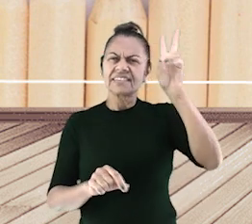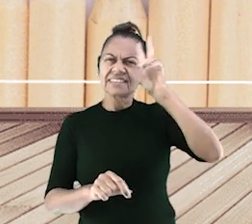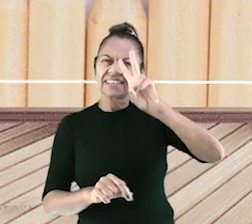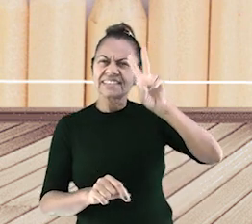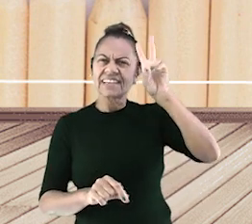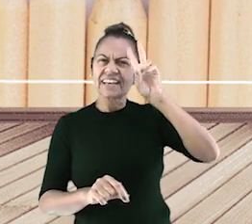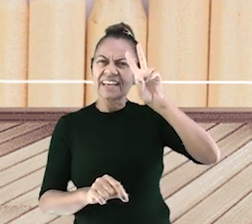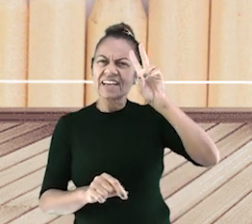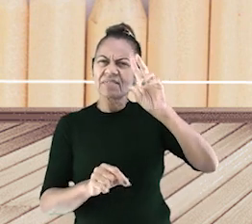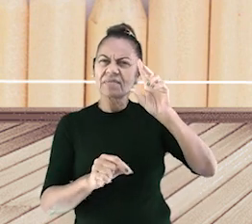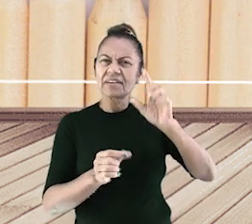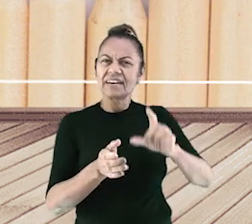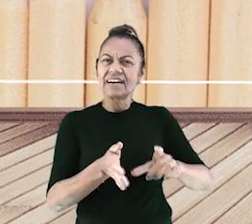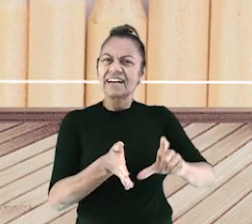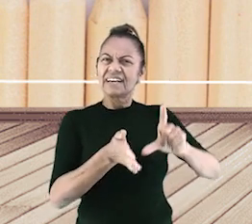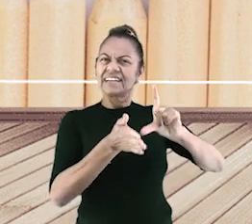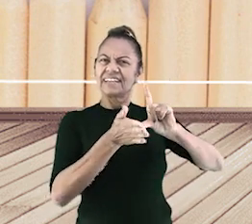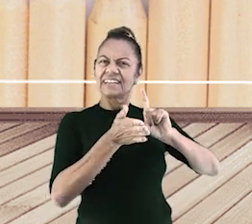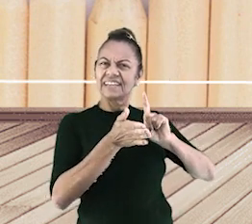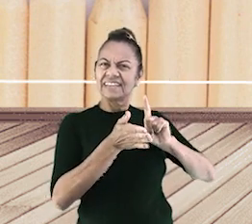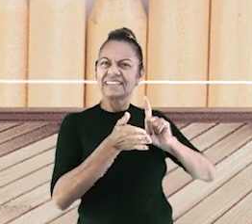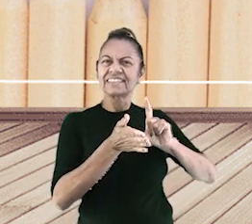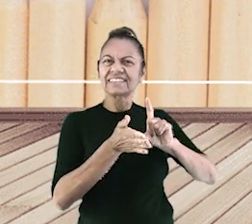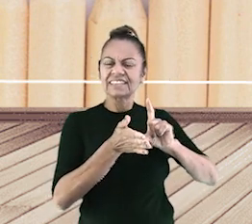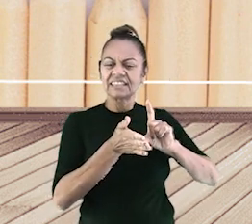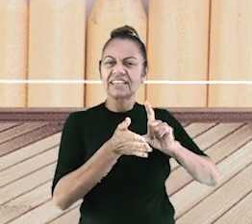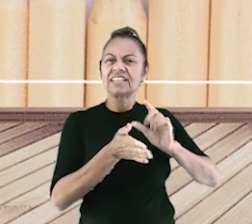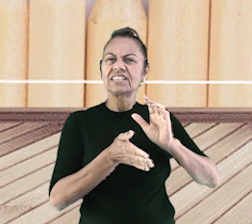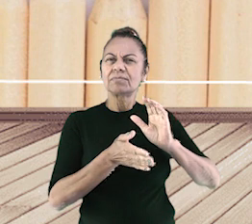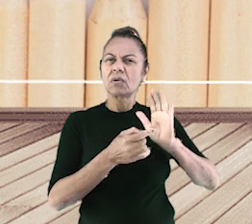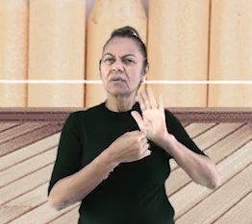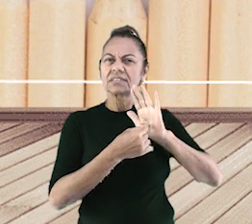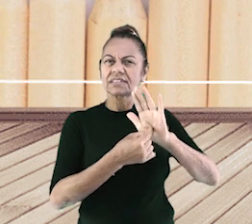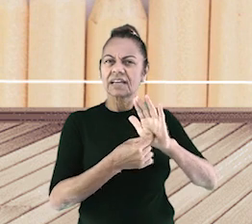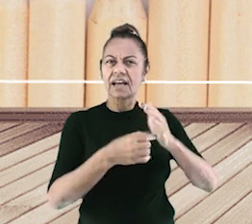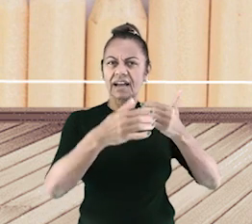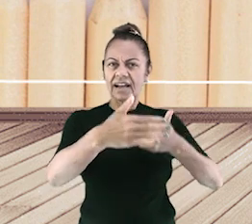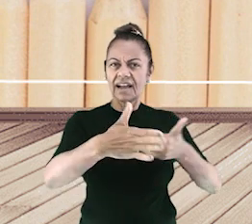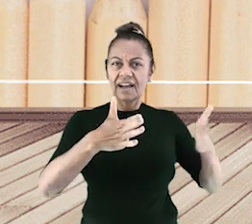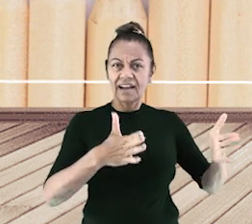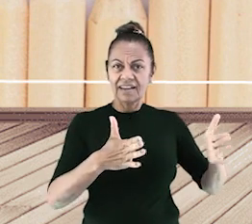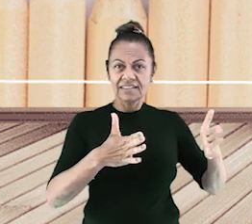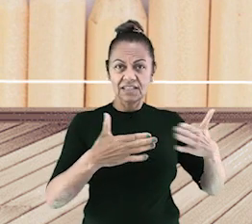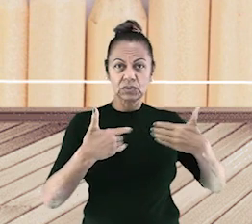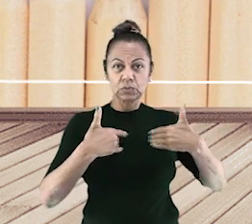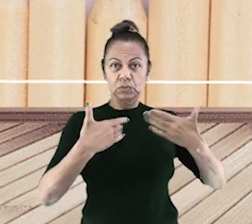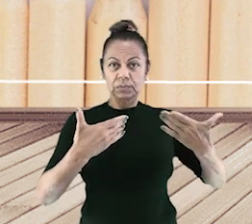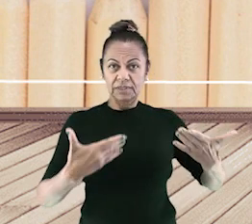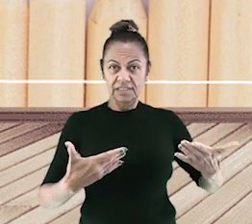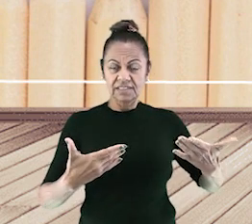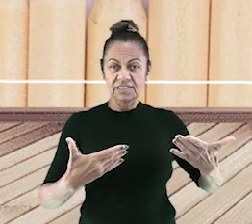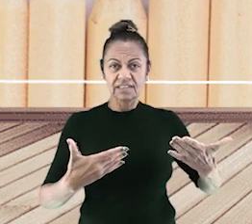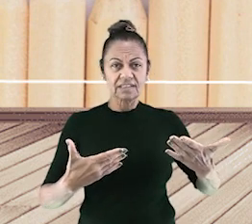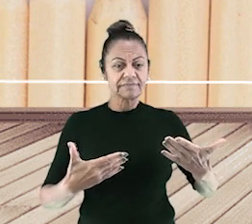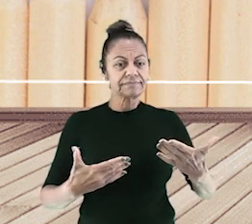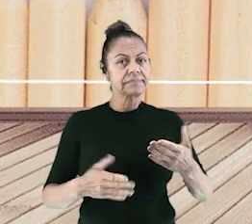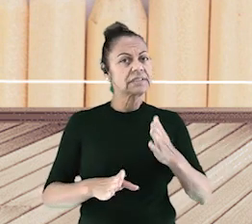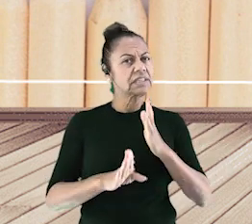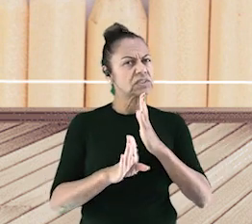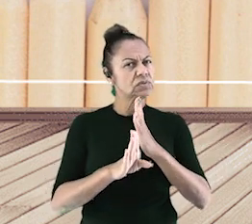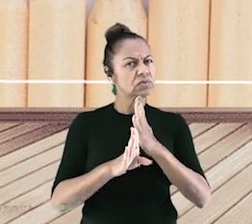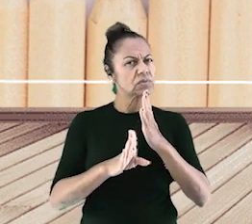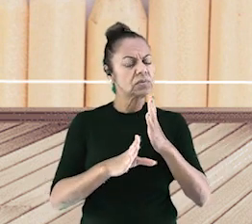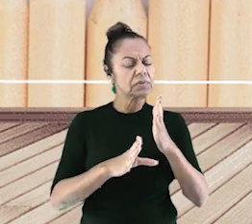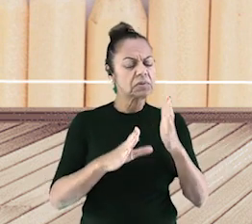nossa caixa surpresa? É, ela está aqui novamente. E aí, já descobriram o que tem